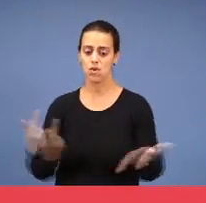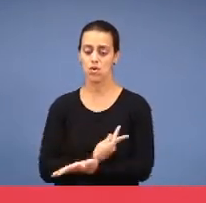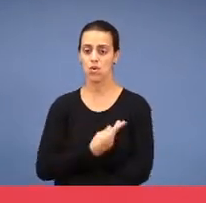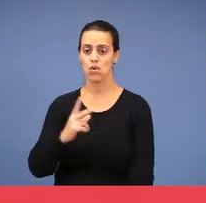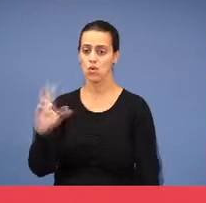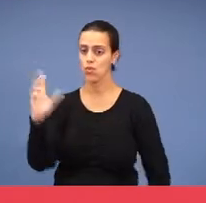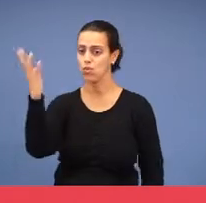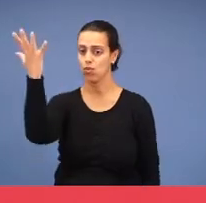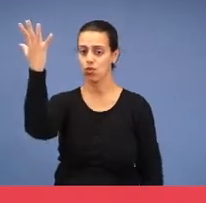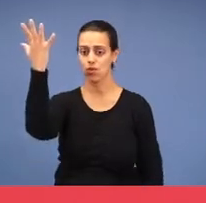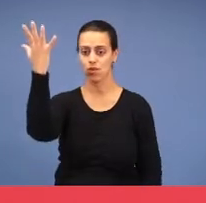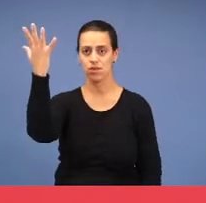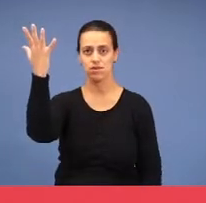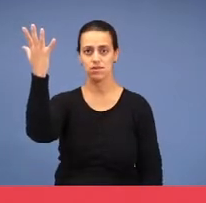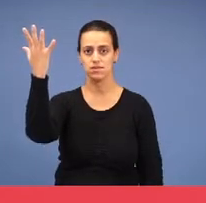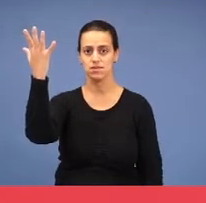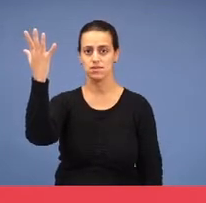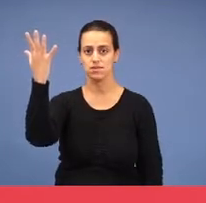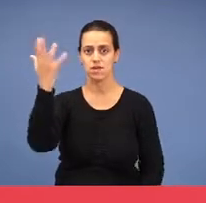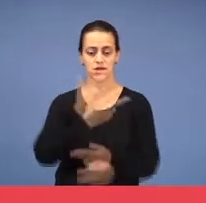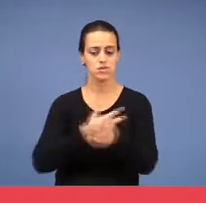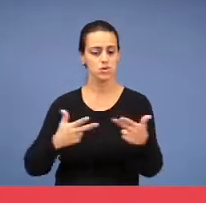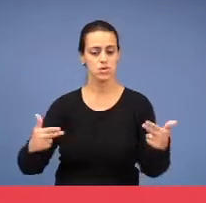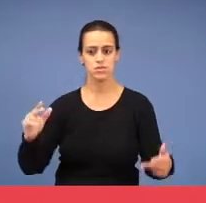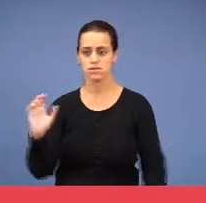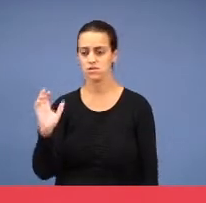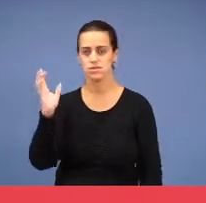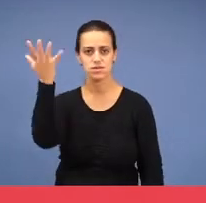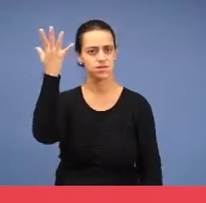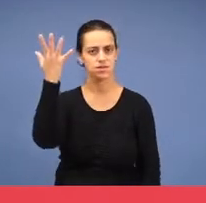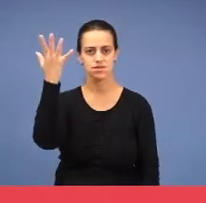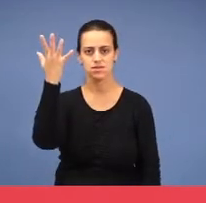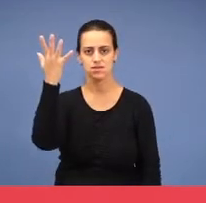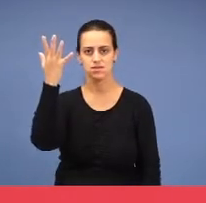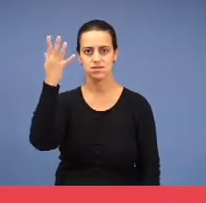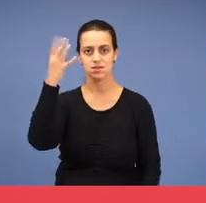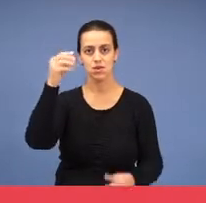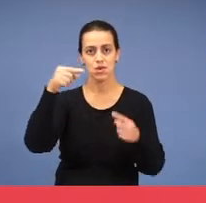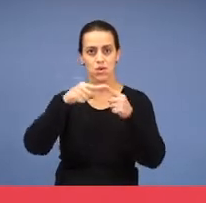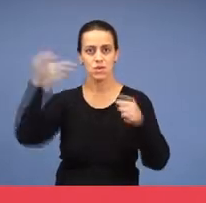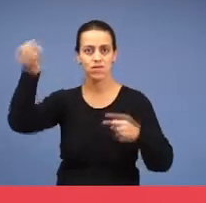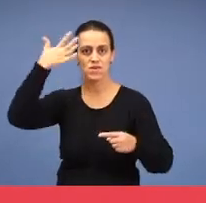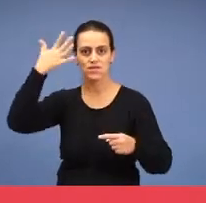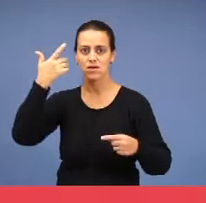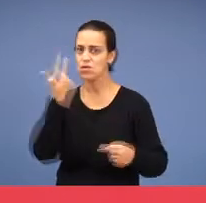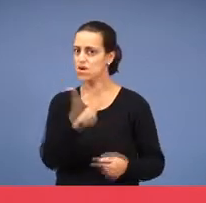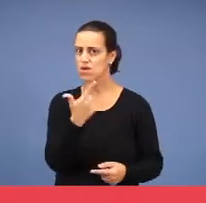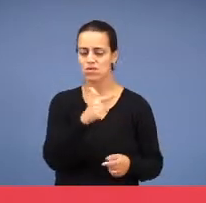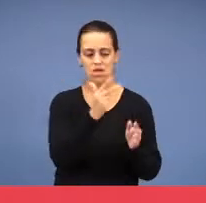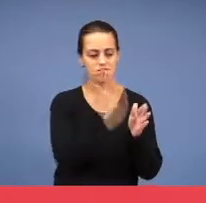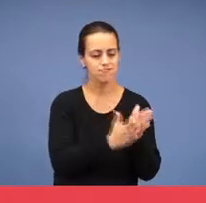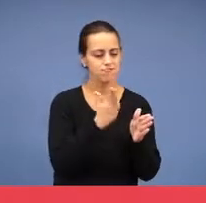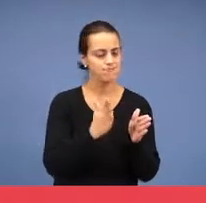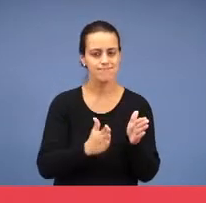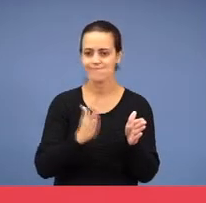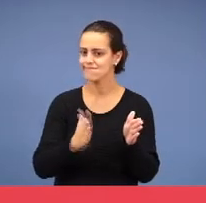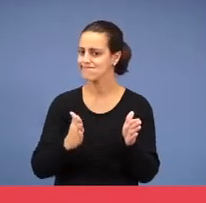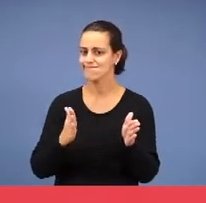os fenômenos que estão dentro da revelação das cartas, eles não estão, não há